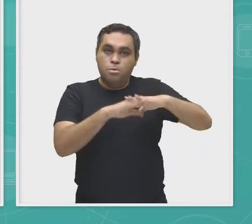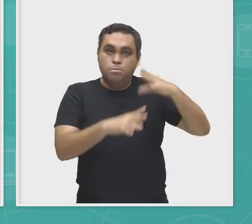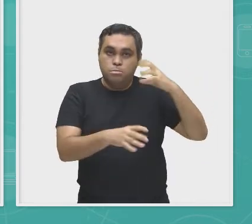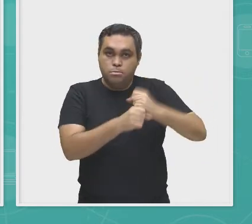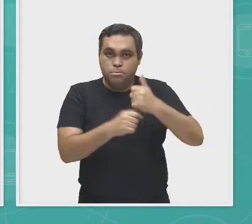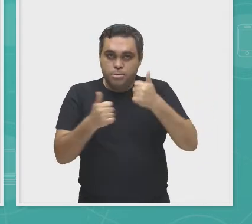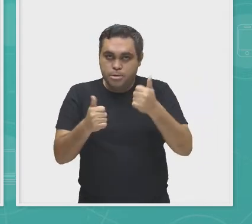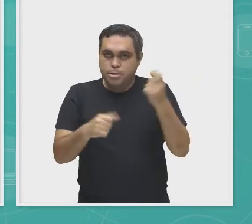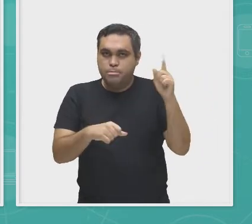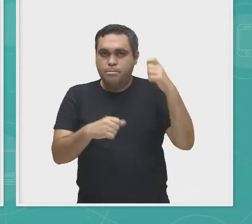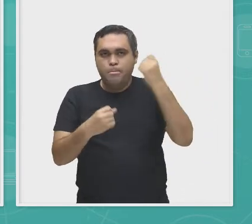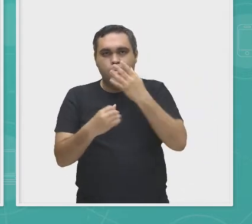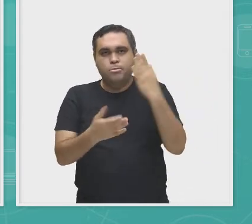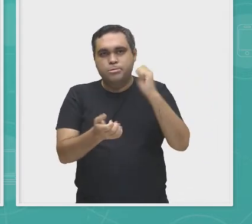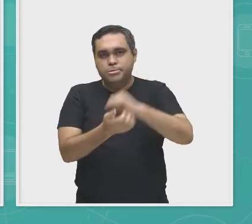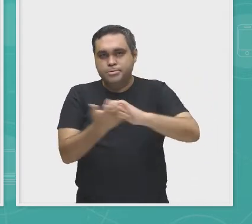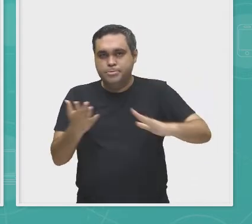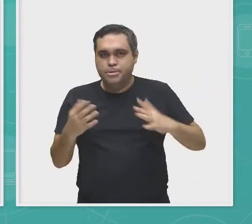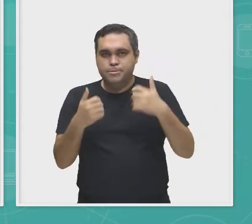e uma boa atividade a todos.